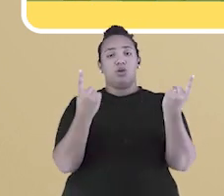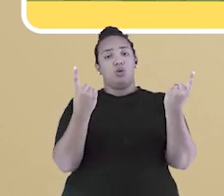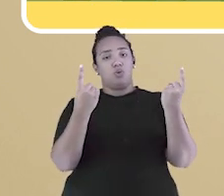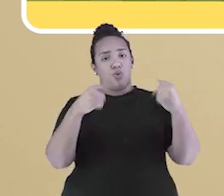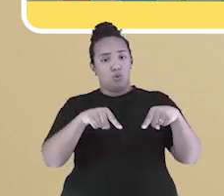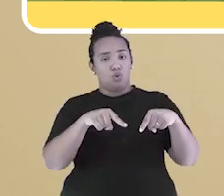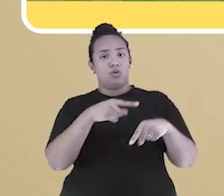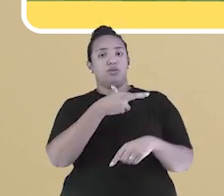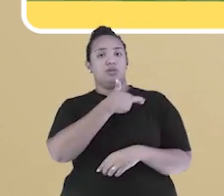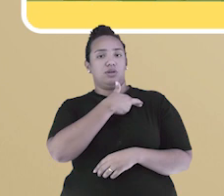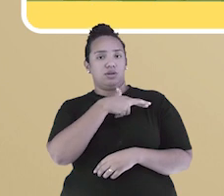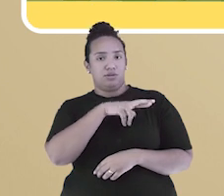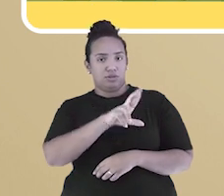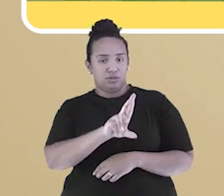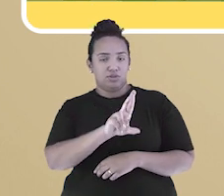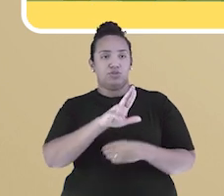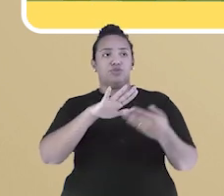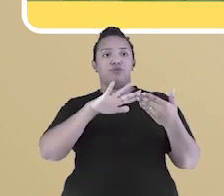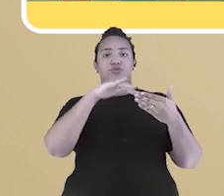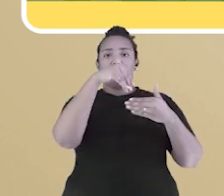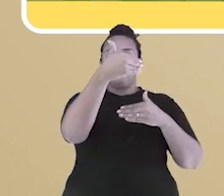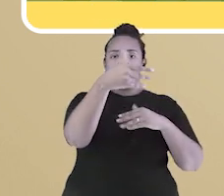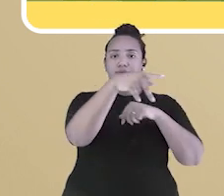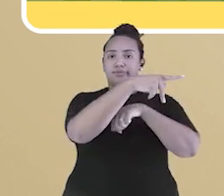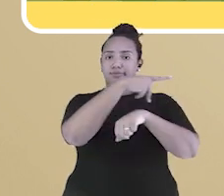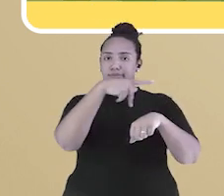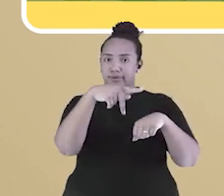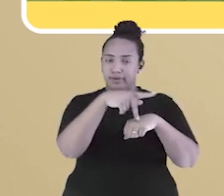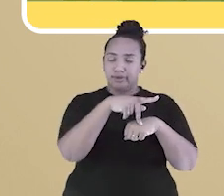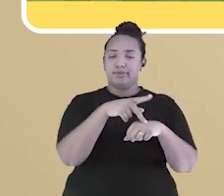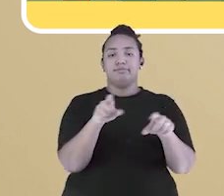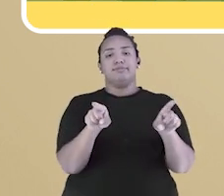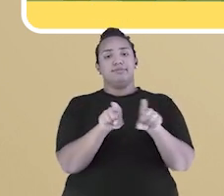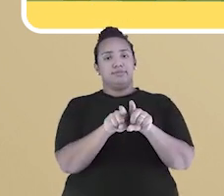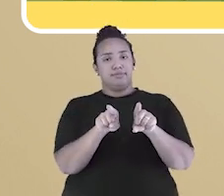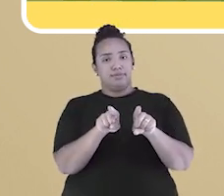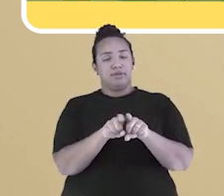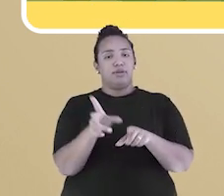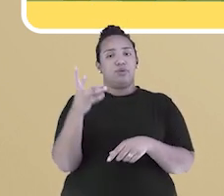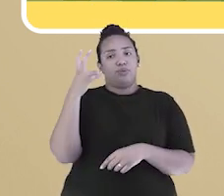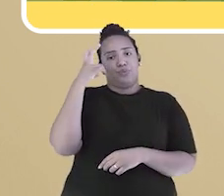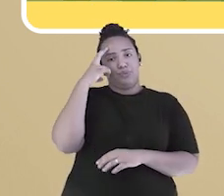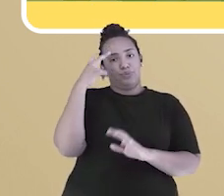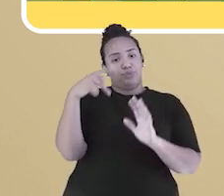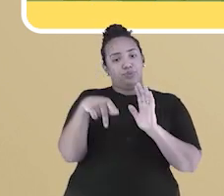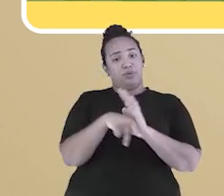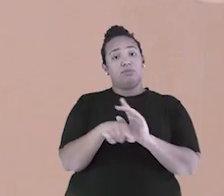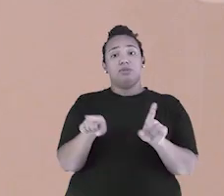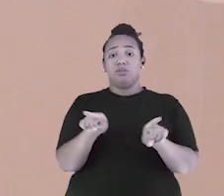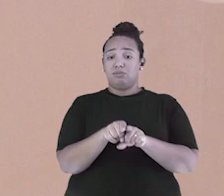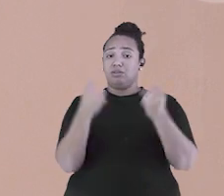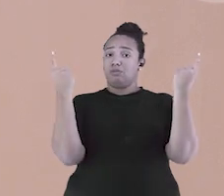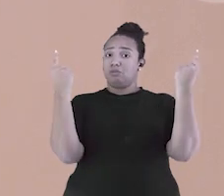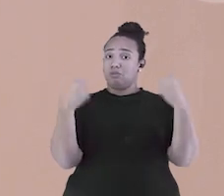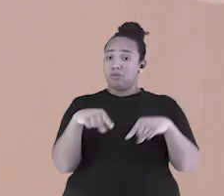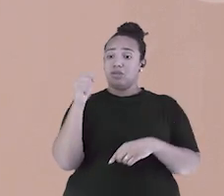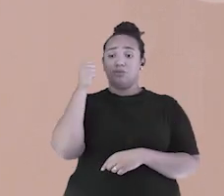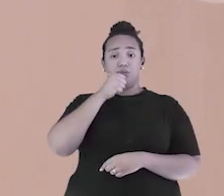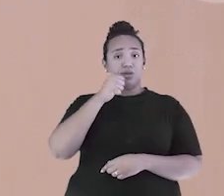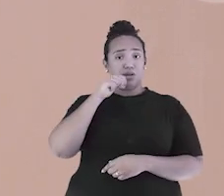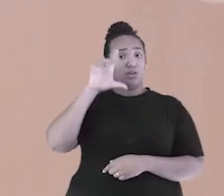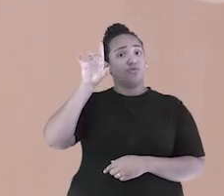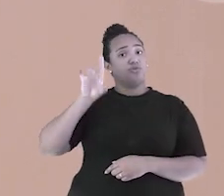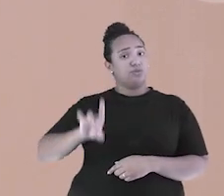o repúdio ao que é de fora do país e da cultura dominante, e também a liberdade das mulheres. Você já